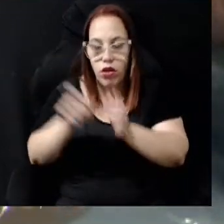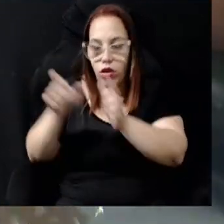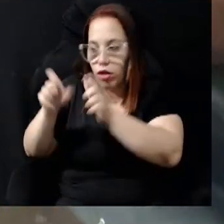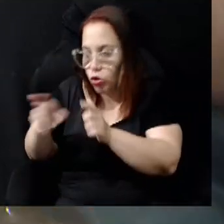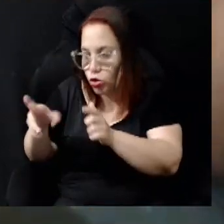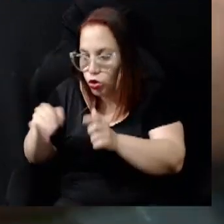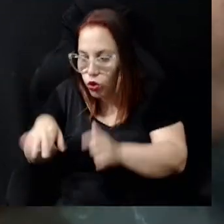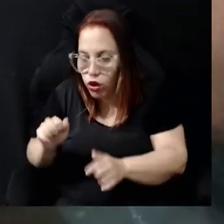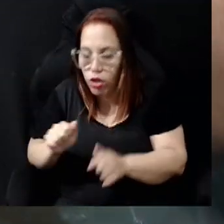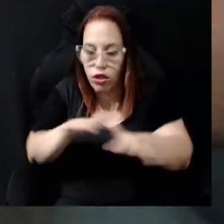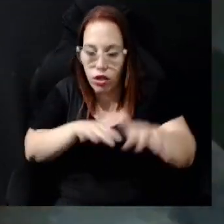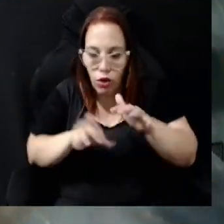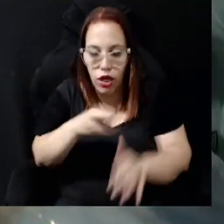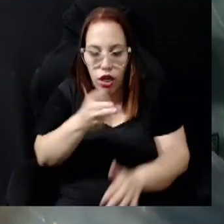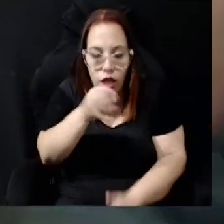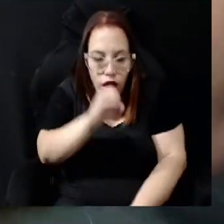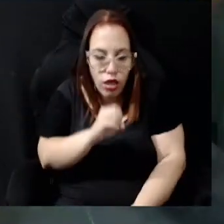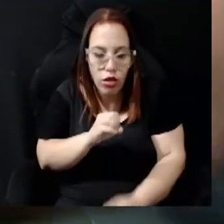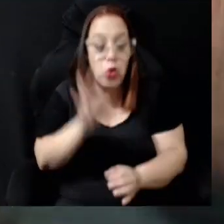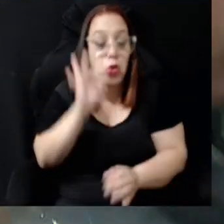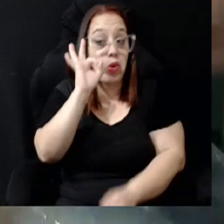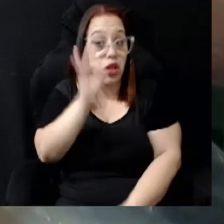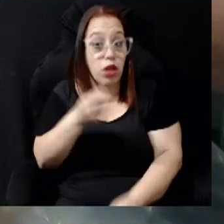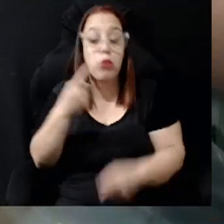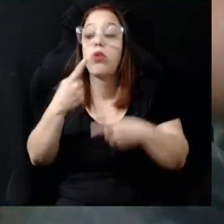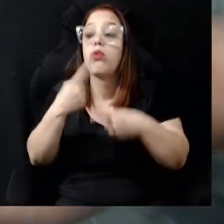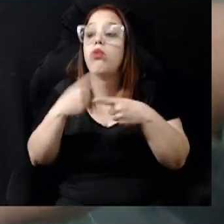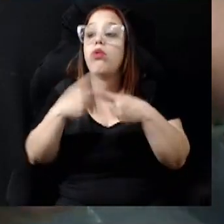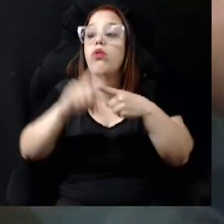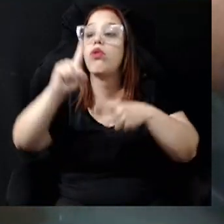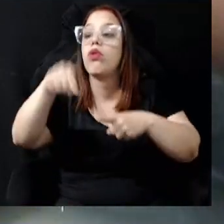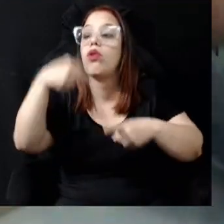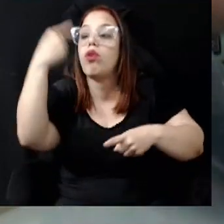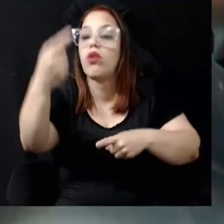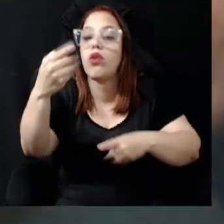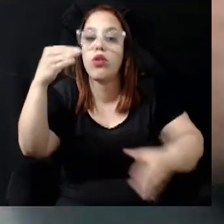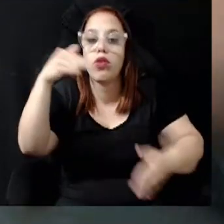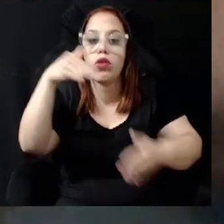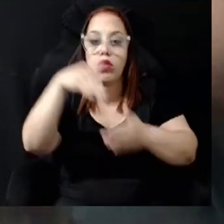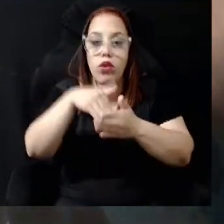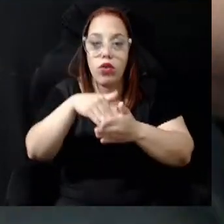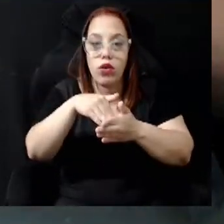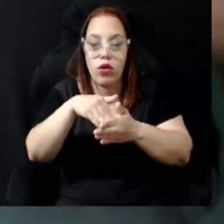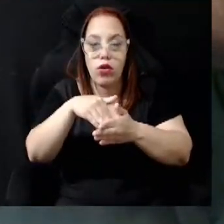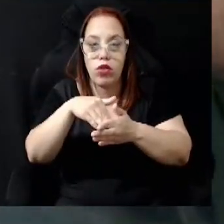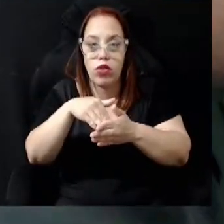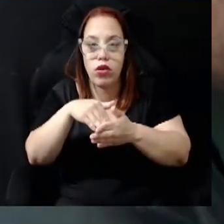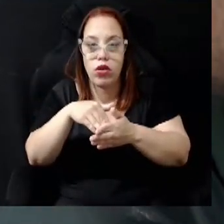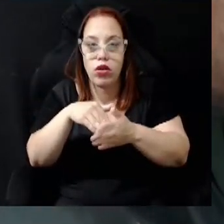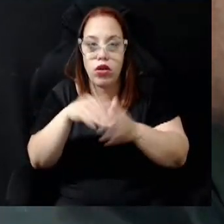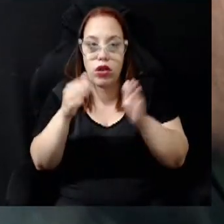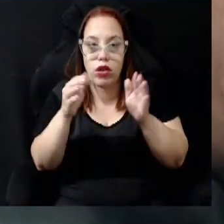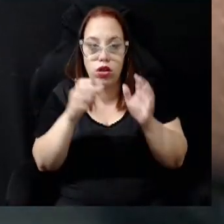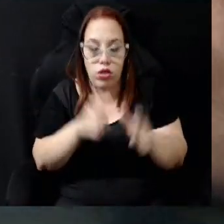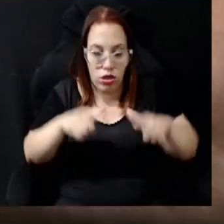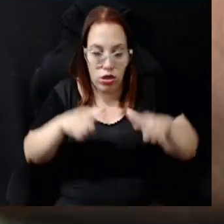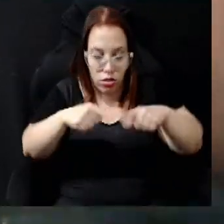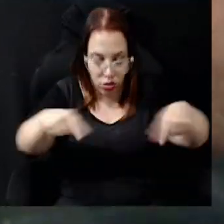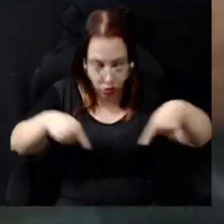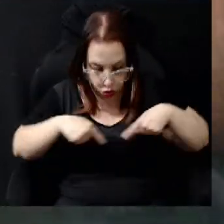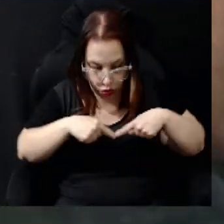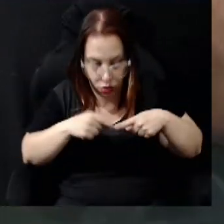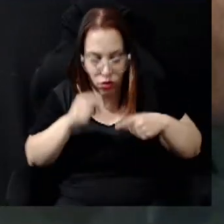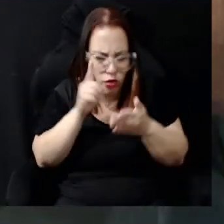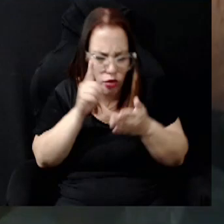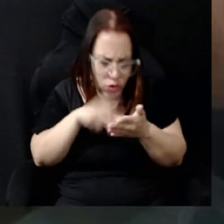sessão. Tudo certinho, porque depois que é colocada a mídia nessas caixas, conferida cada um, você pode ver que está